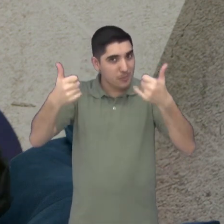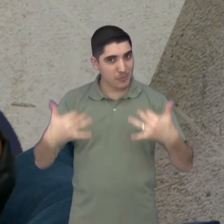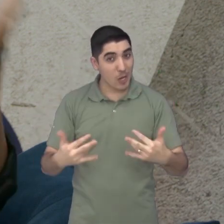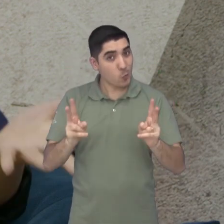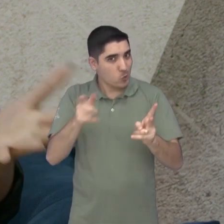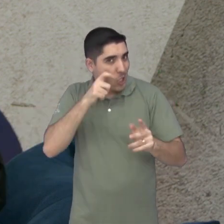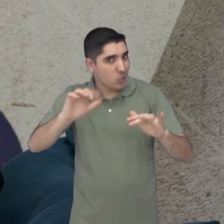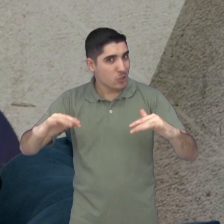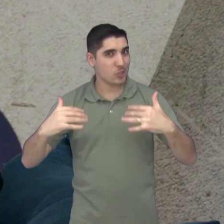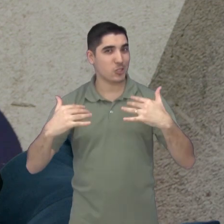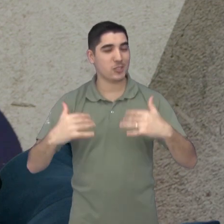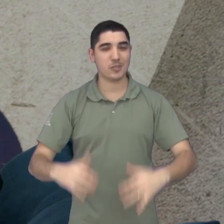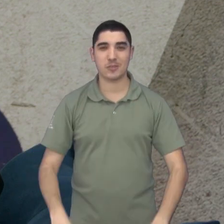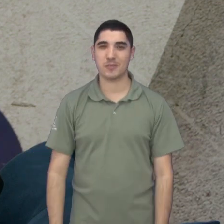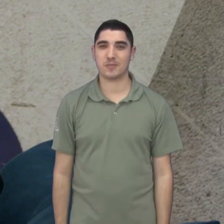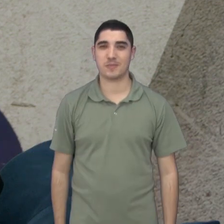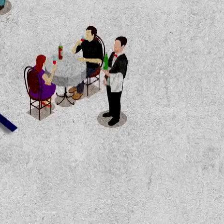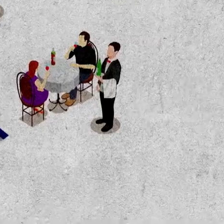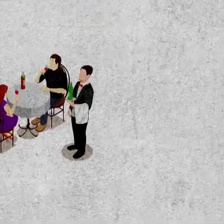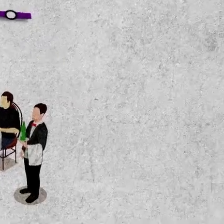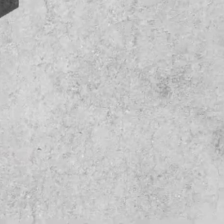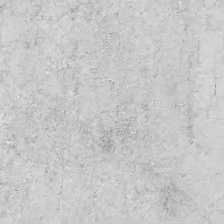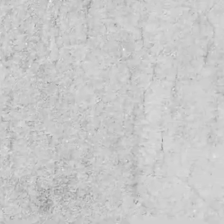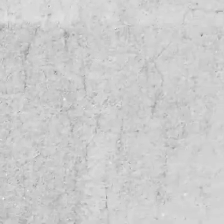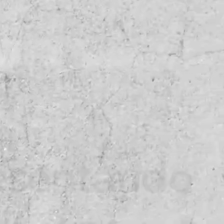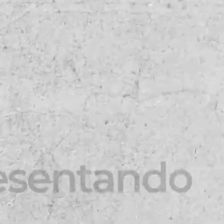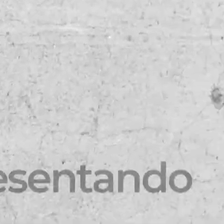bloco com mais informação. Não saia daí.